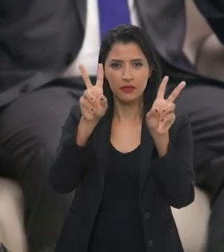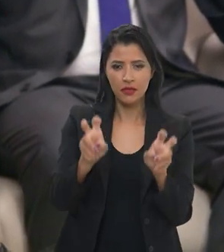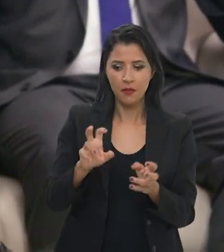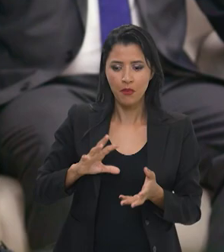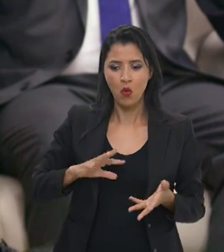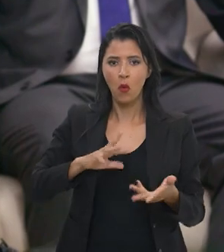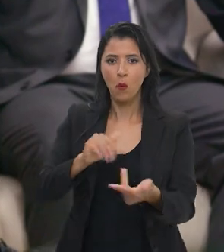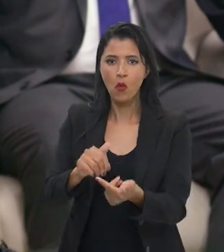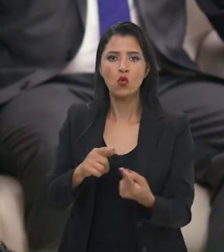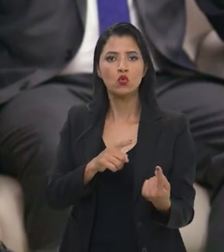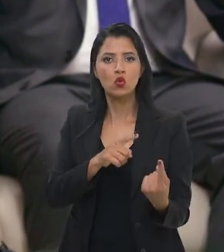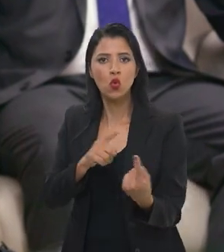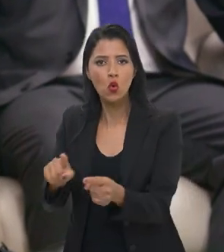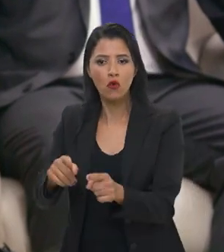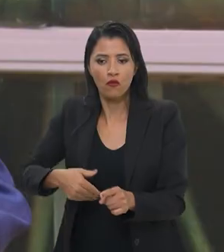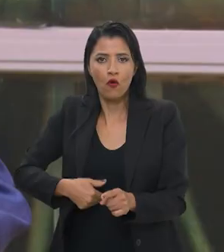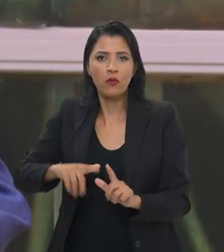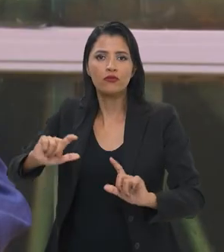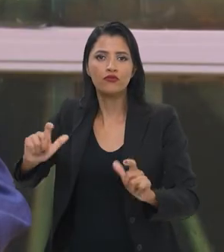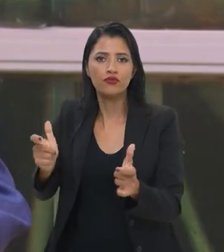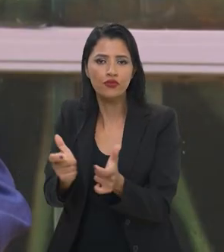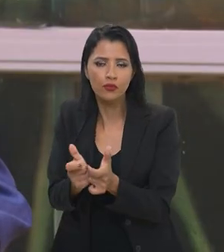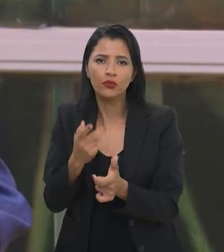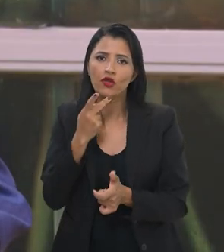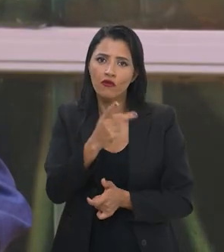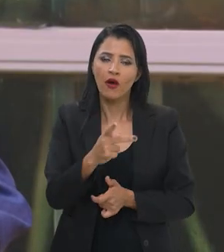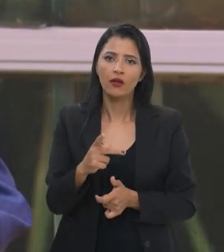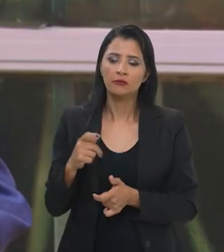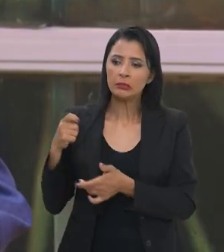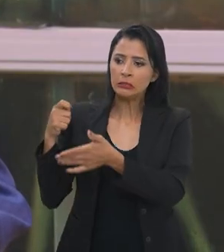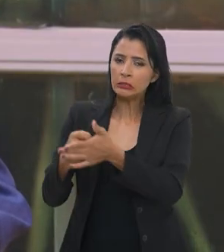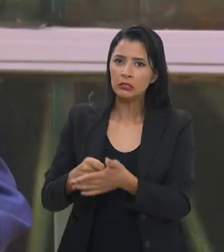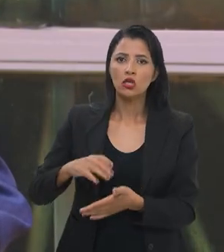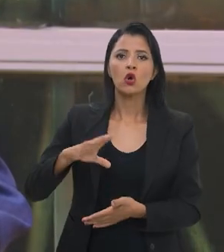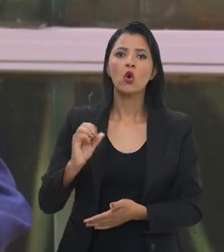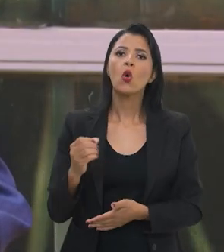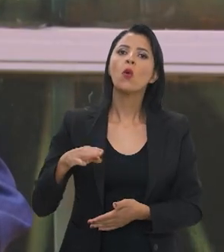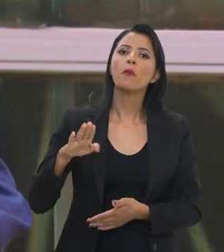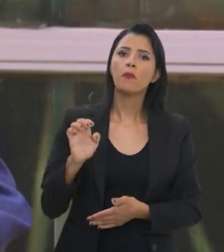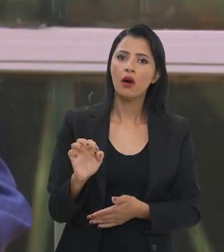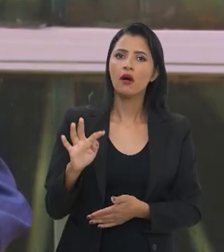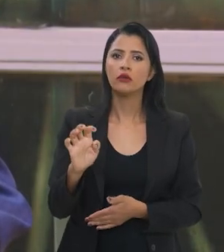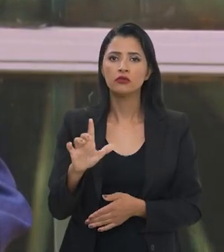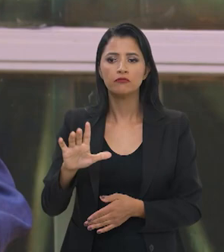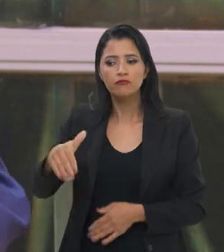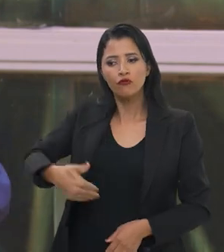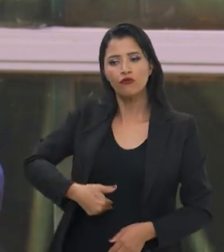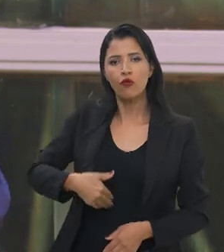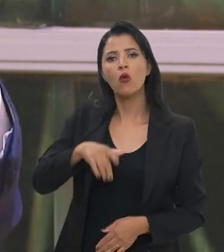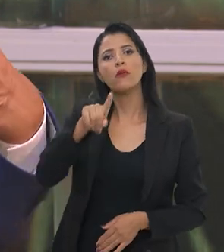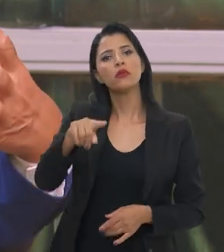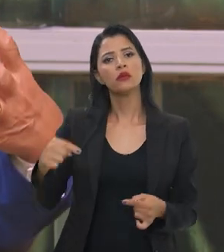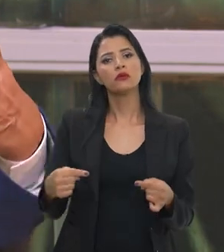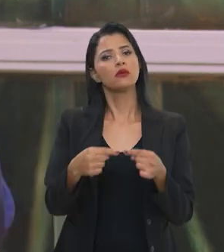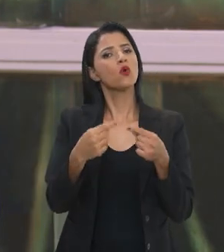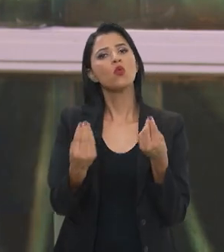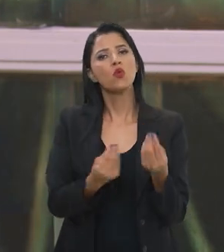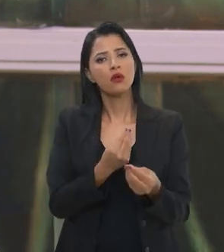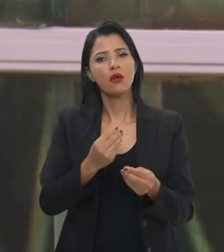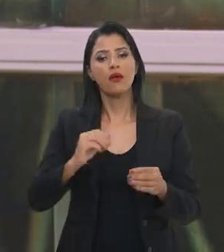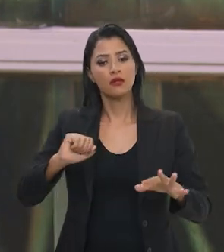pauta do mundo o tema do combate à fome quando a gente fala combate à fome ela tem a ver com segurança